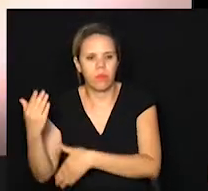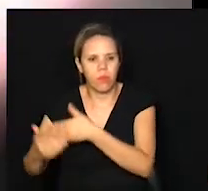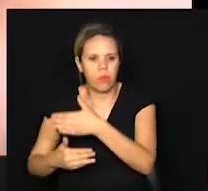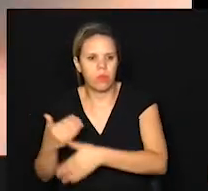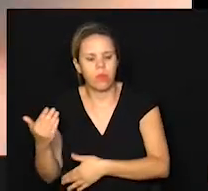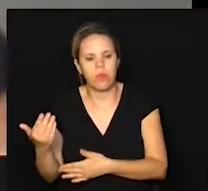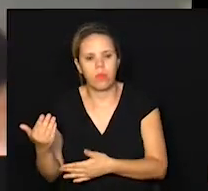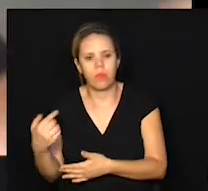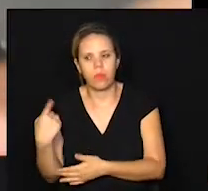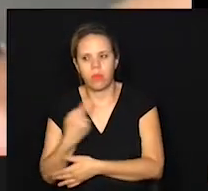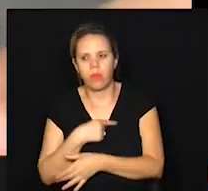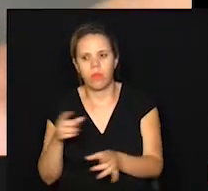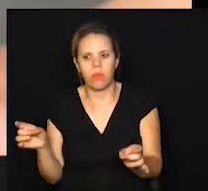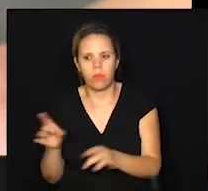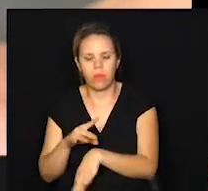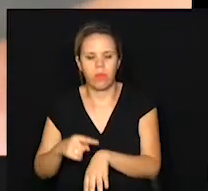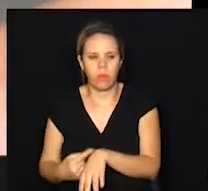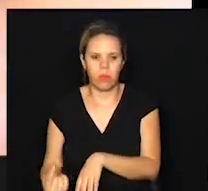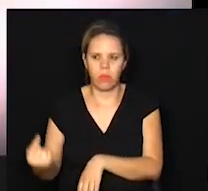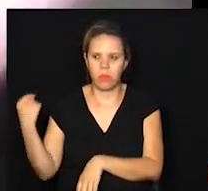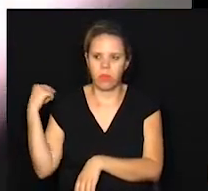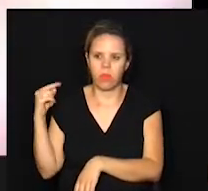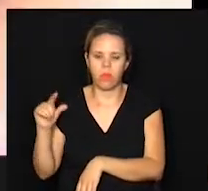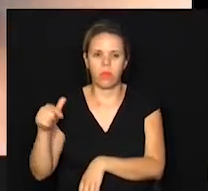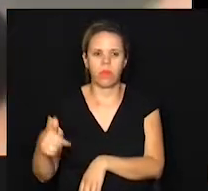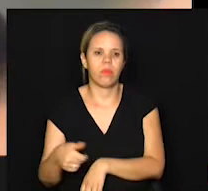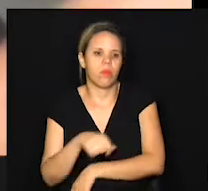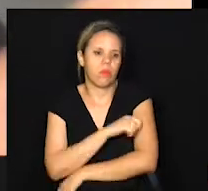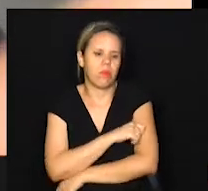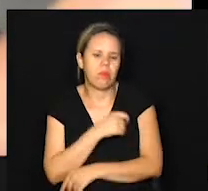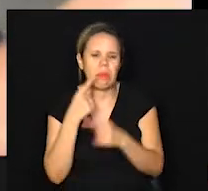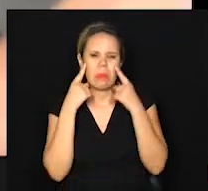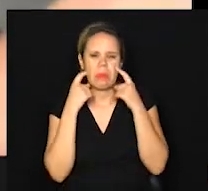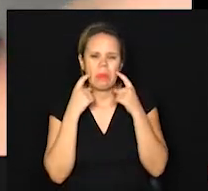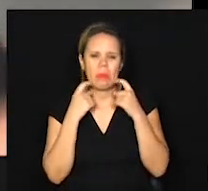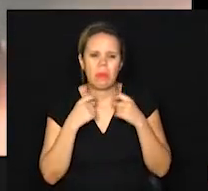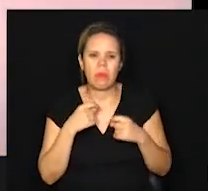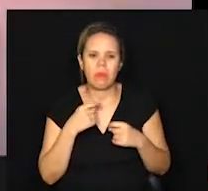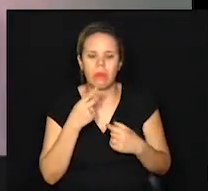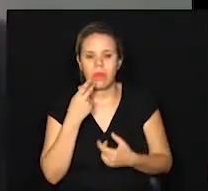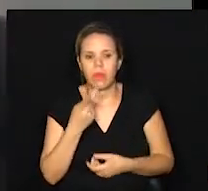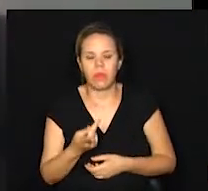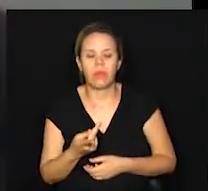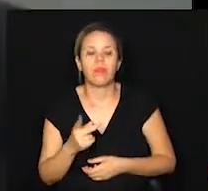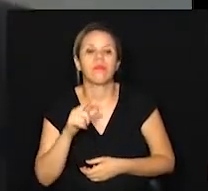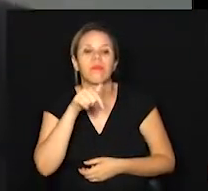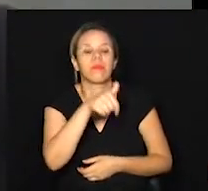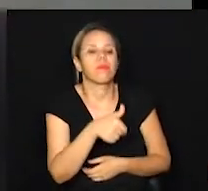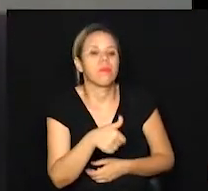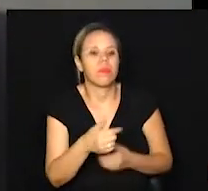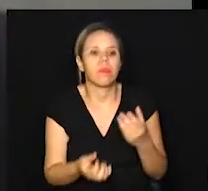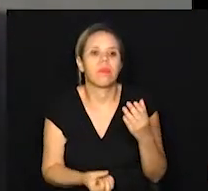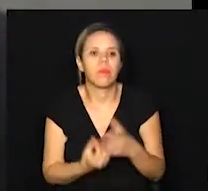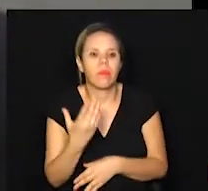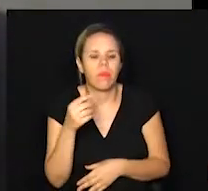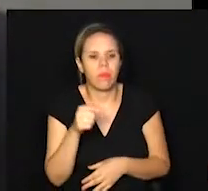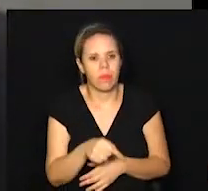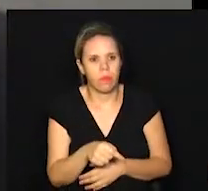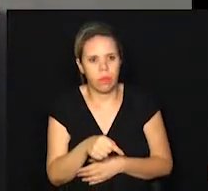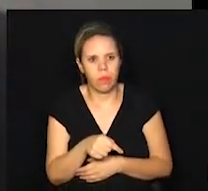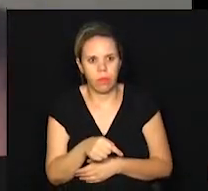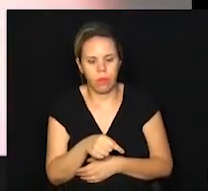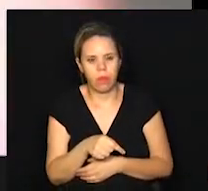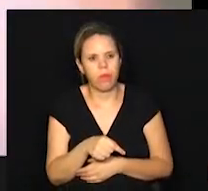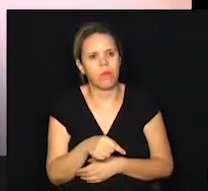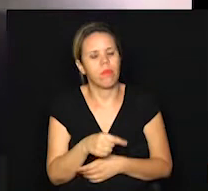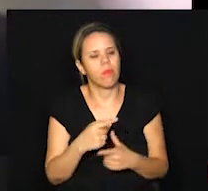atribulada, nós encerramos naquele momento, com o aluno em prantos, é bom reiterar isso. E depois ocorre esse